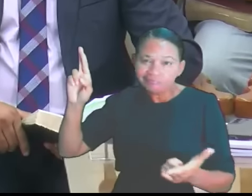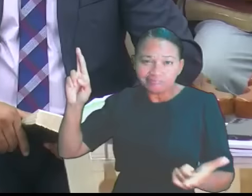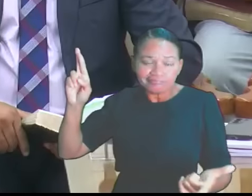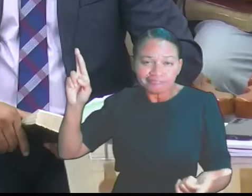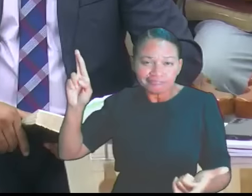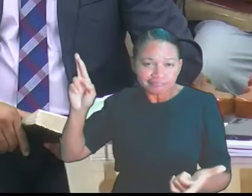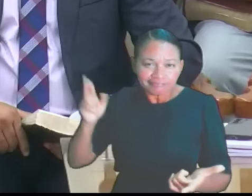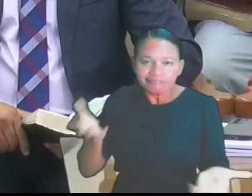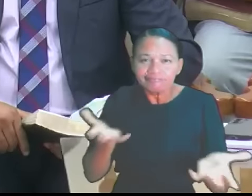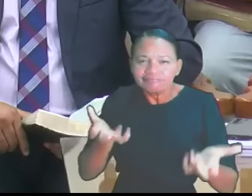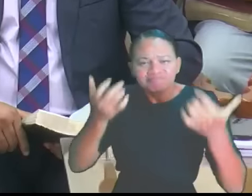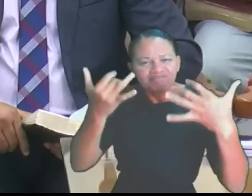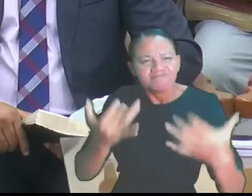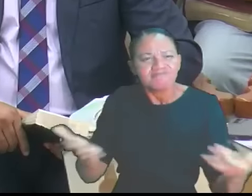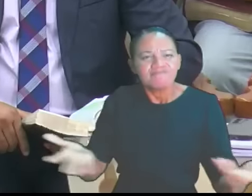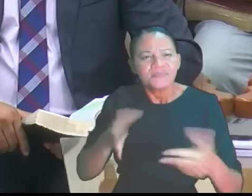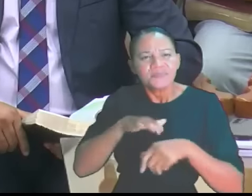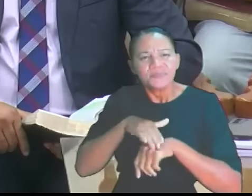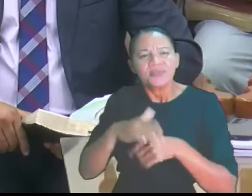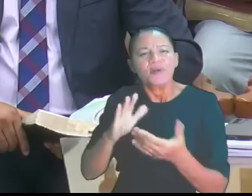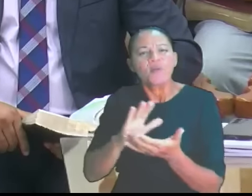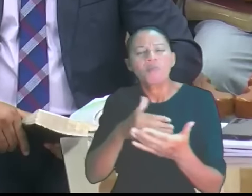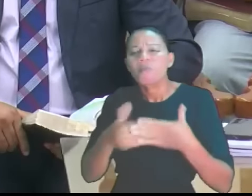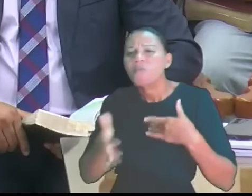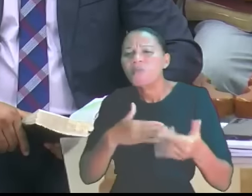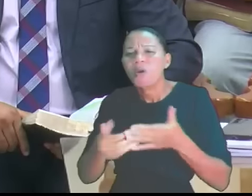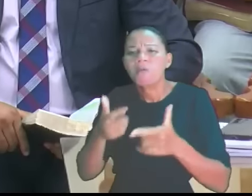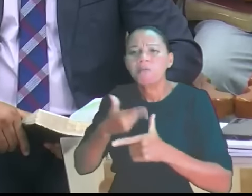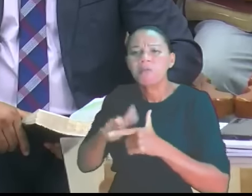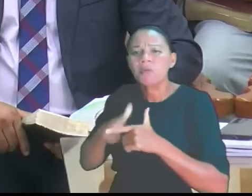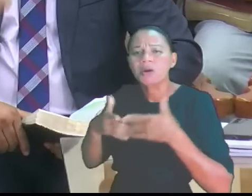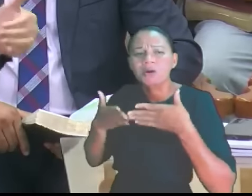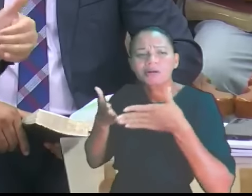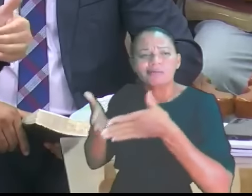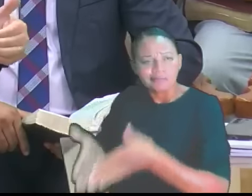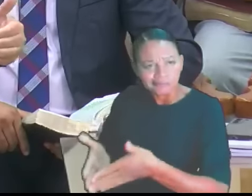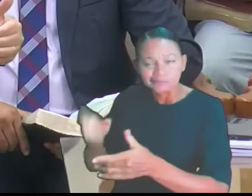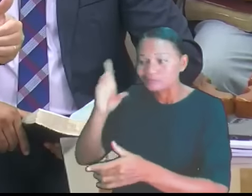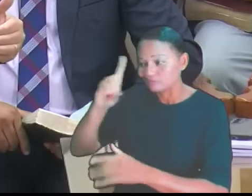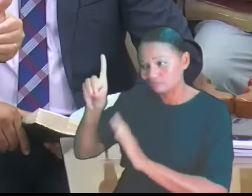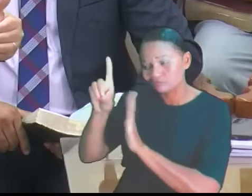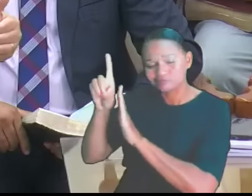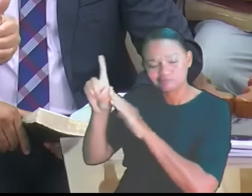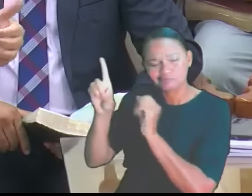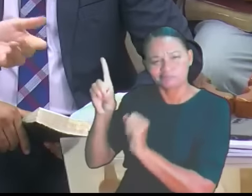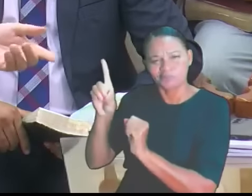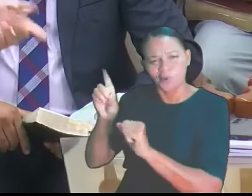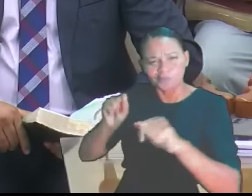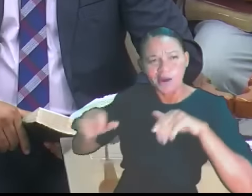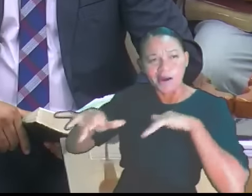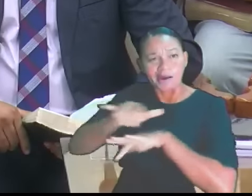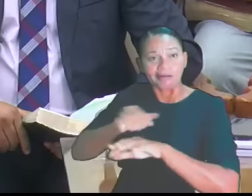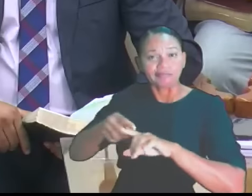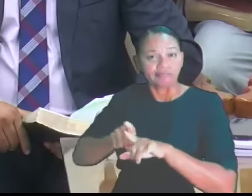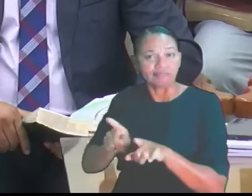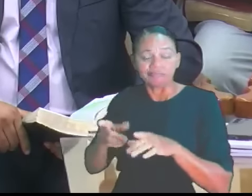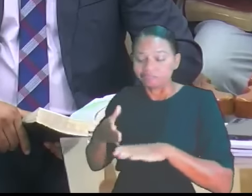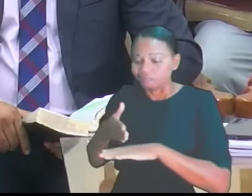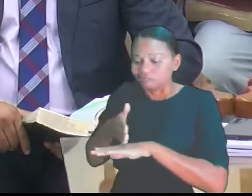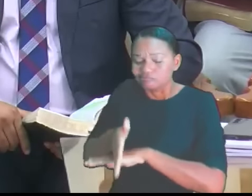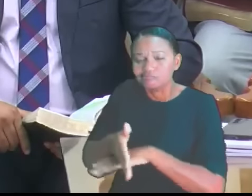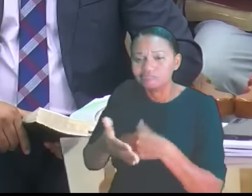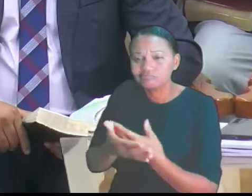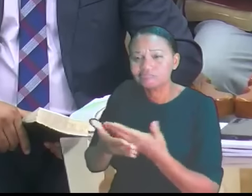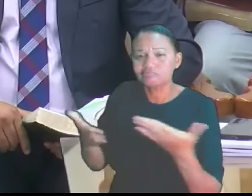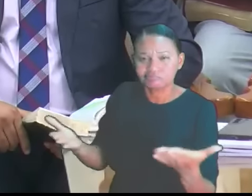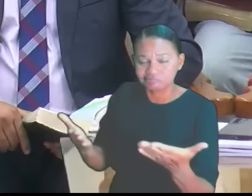Eu quero lhe dizer nessa noite que qualquer problema que você entrou aqui nessa noite, Deus pode fazer. Mas se você entrou com uma